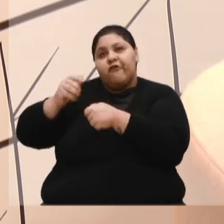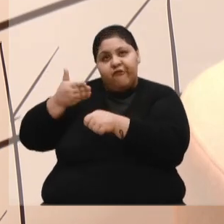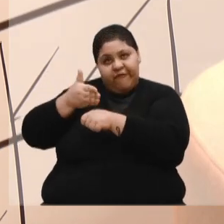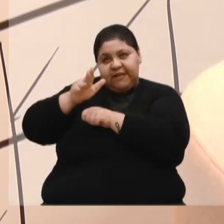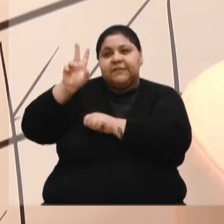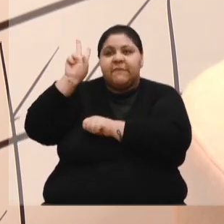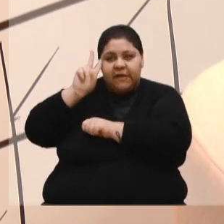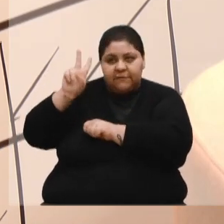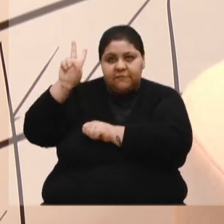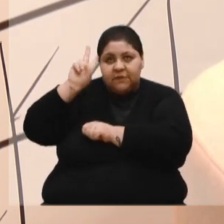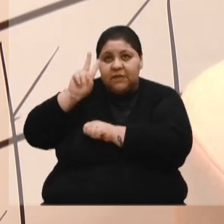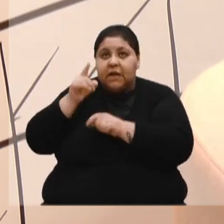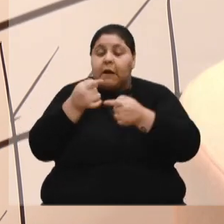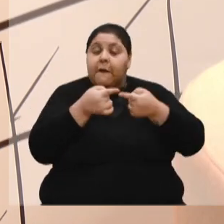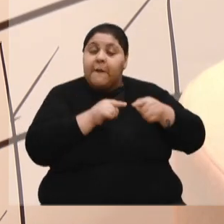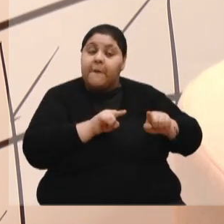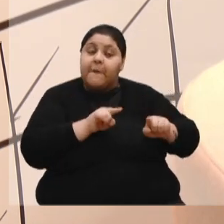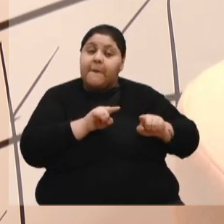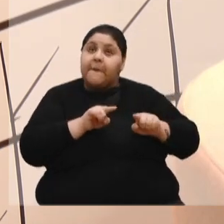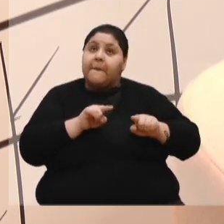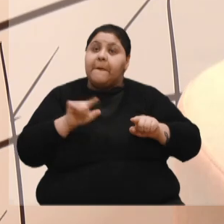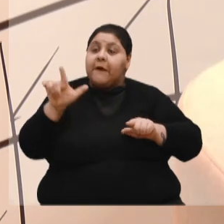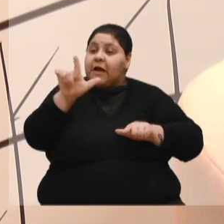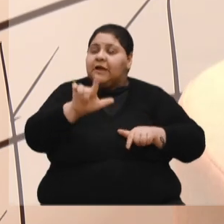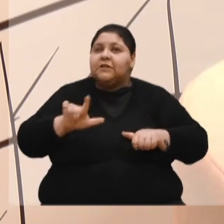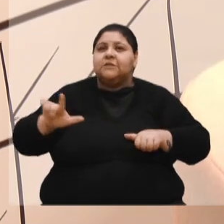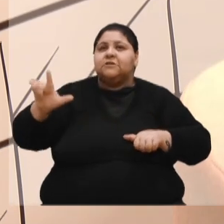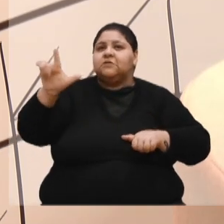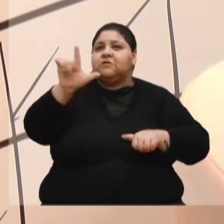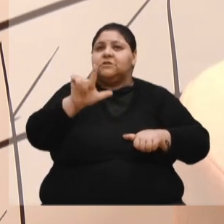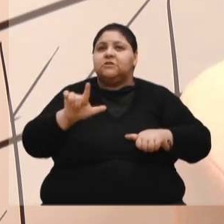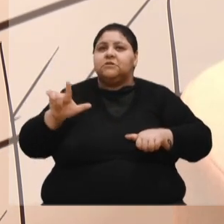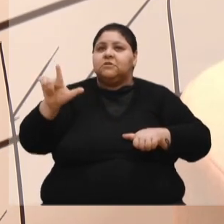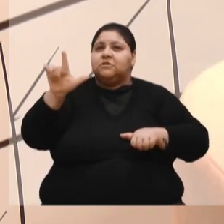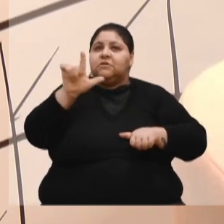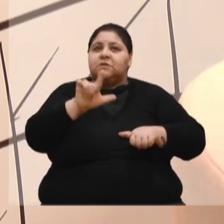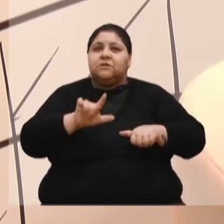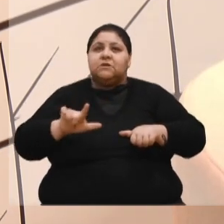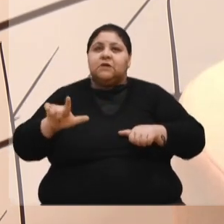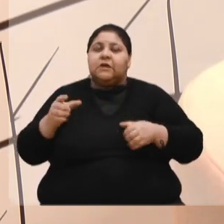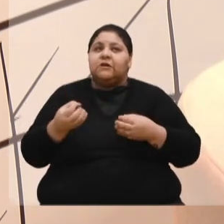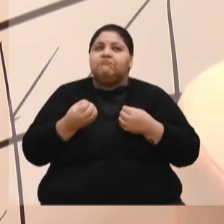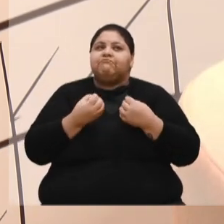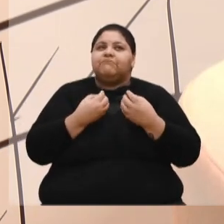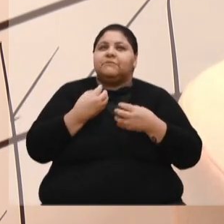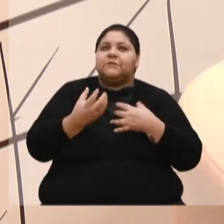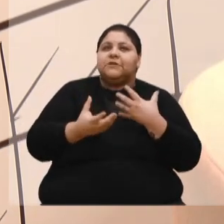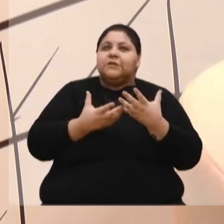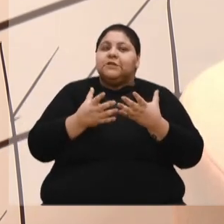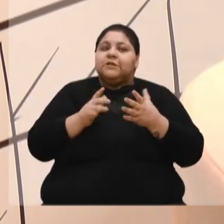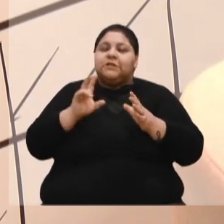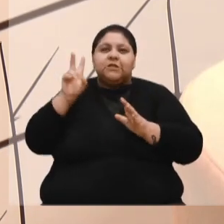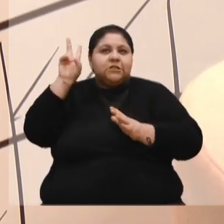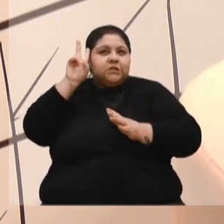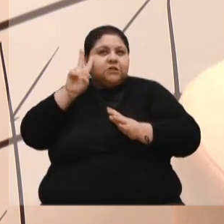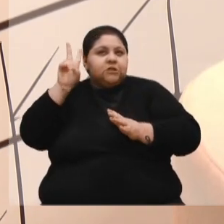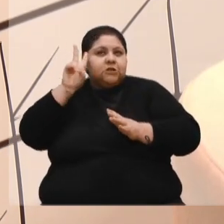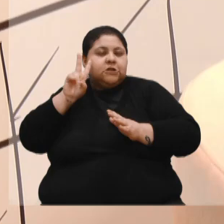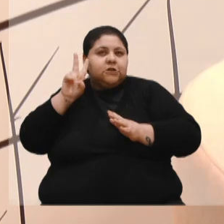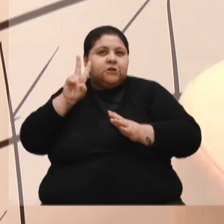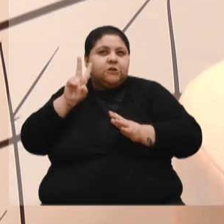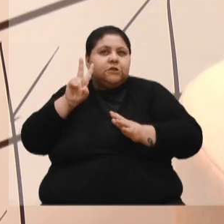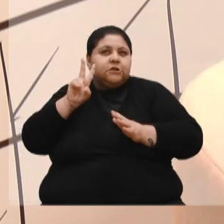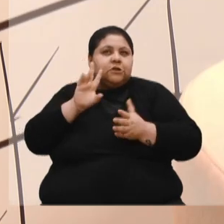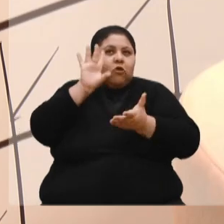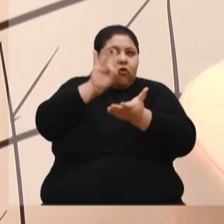faz parte dessa história, mas a literatura nos permite aquilo que nós chamamos de verossimilhança. São fatos históricos,